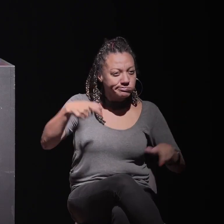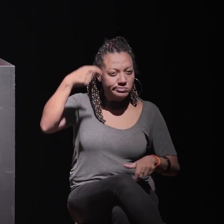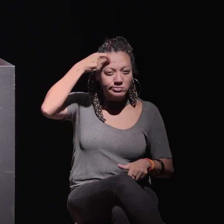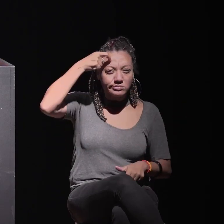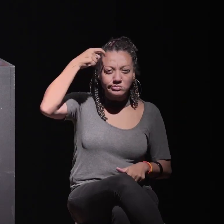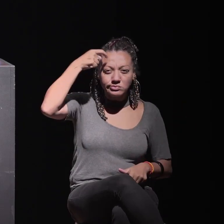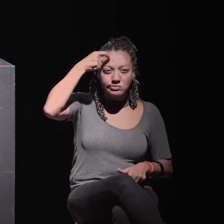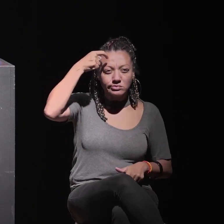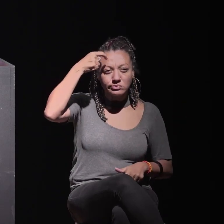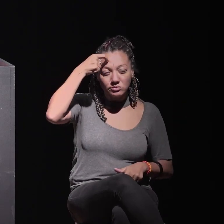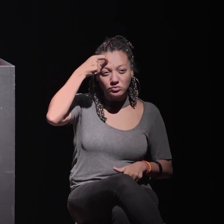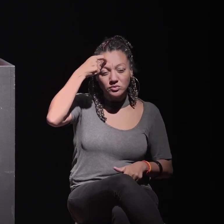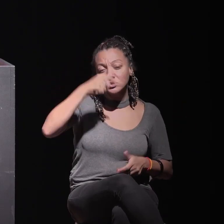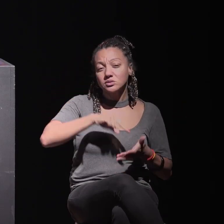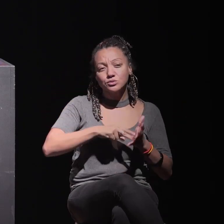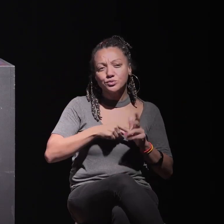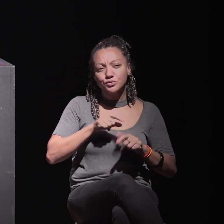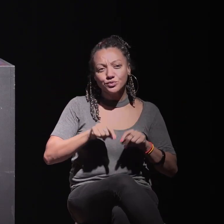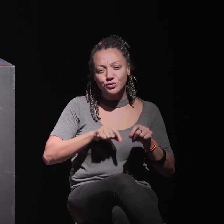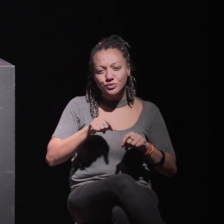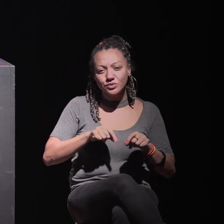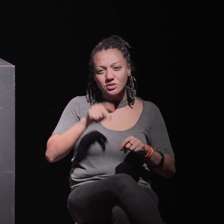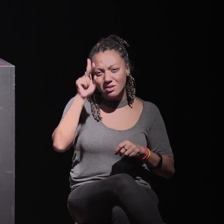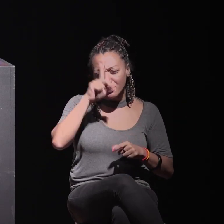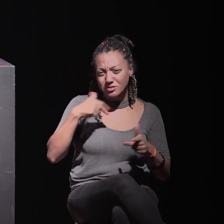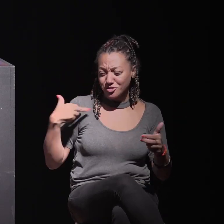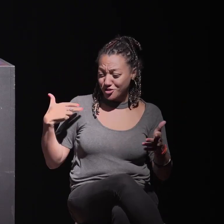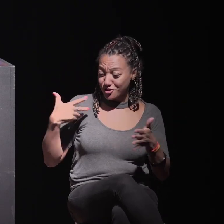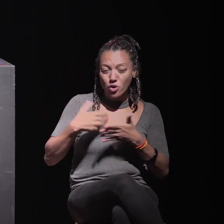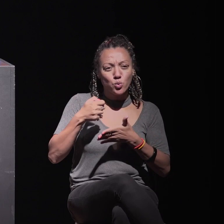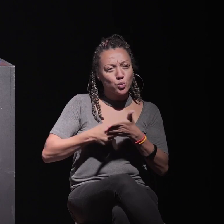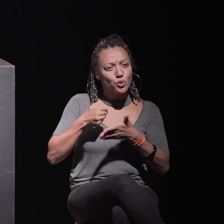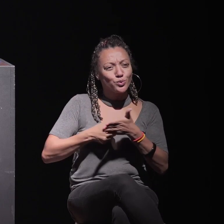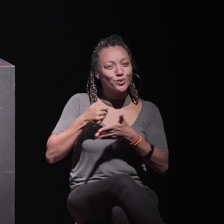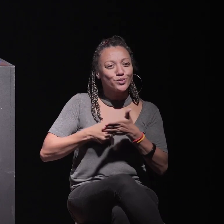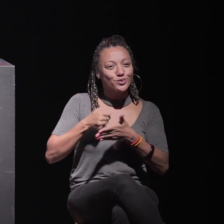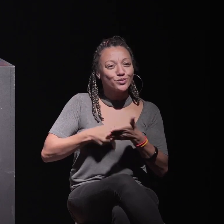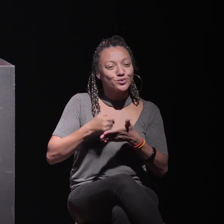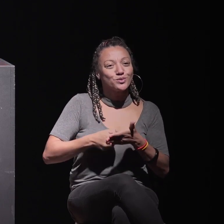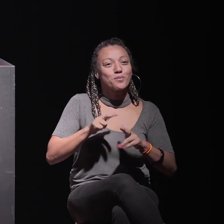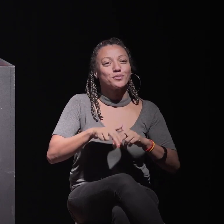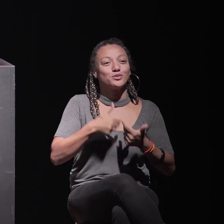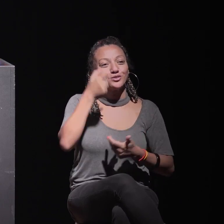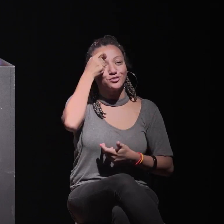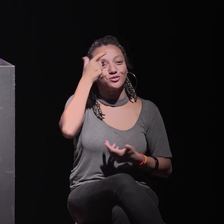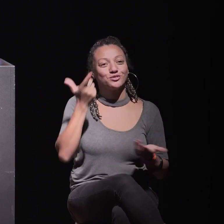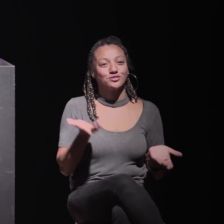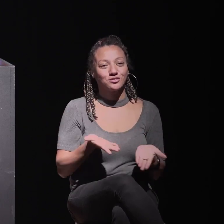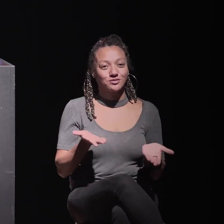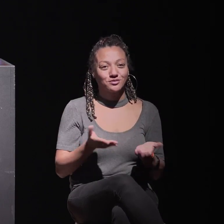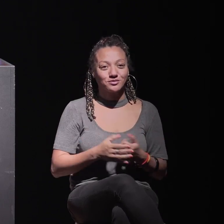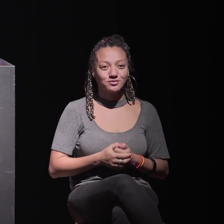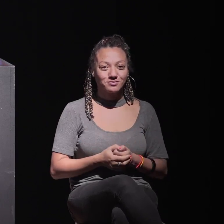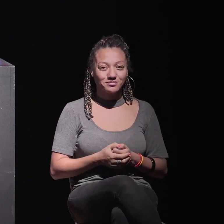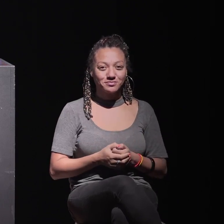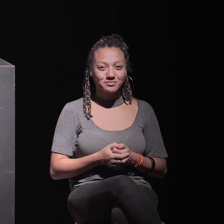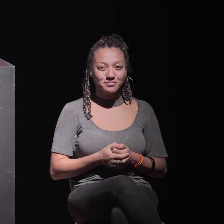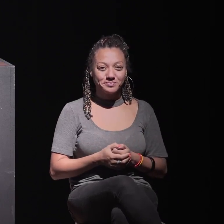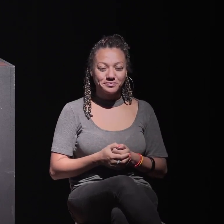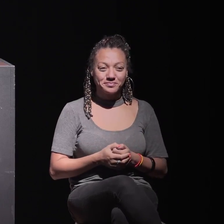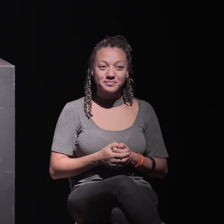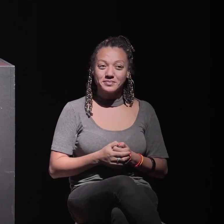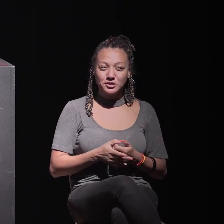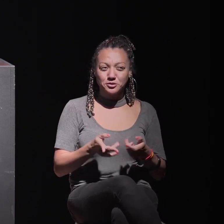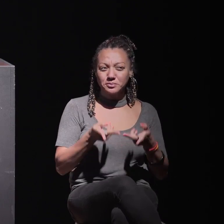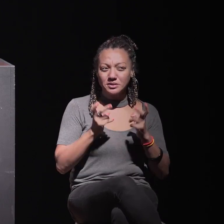geral, que é fruto desse processo histórico de lutas. Mas, com esse ascenso do feminismo, a